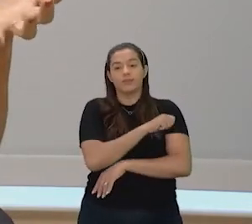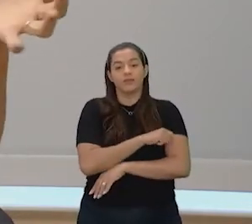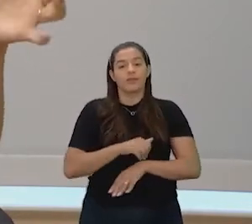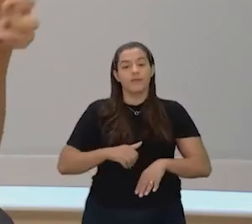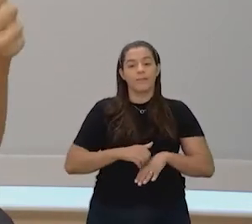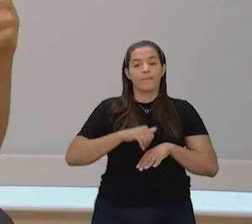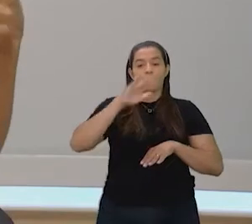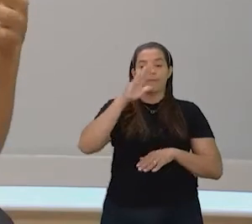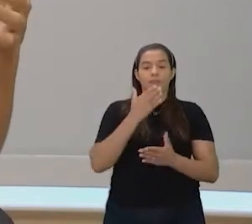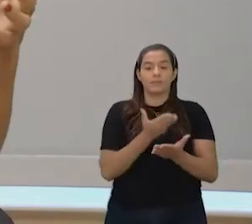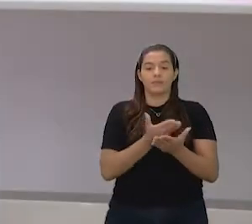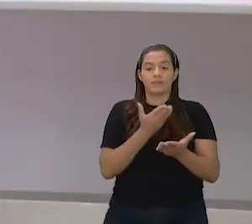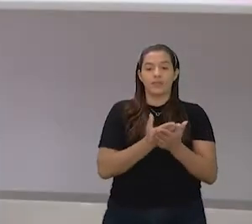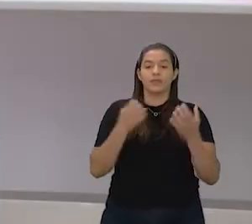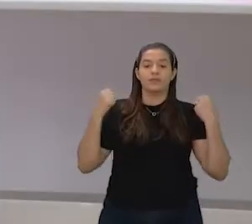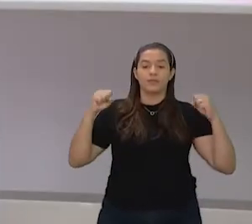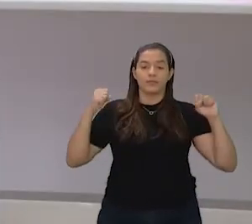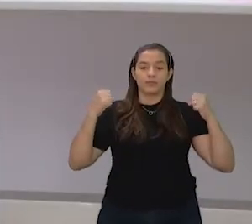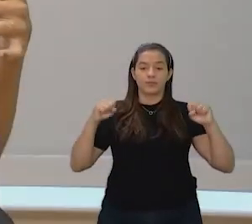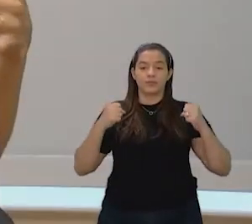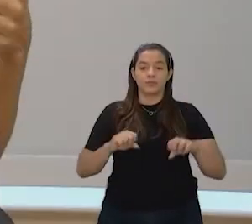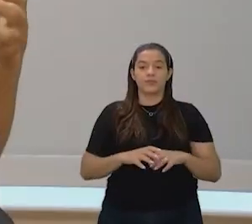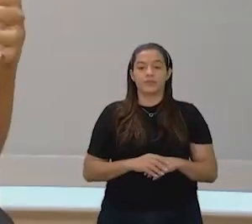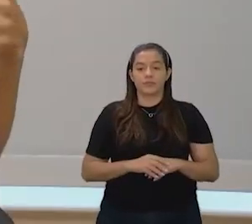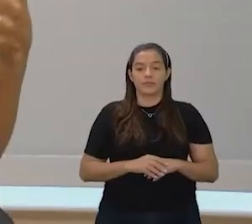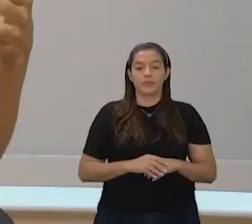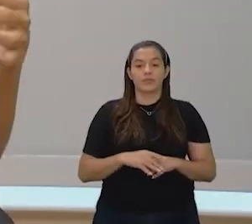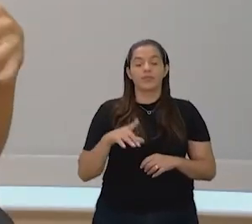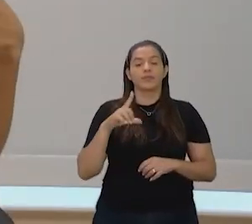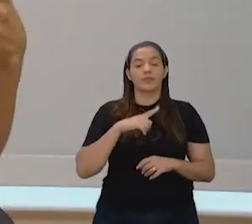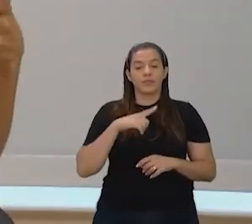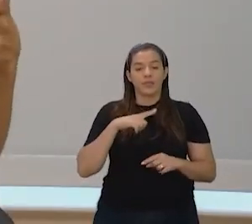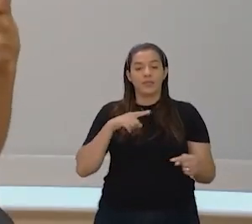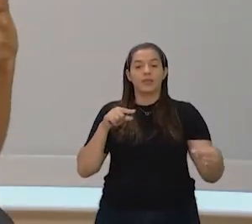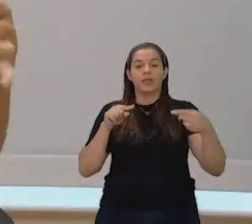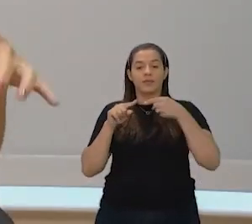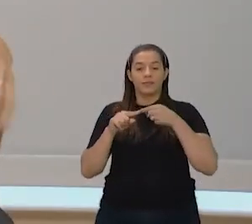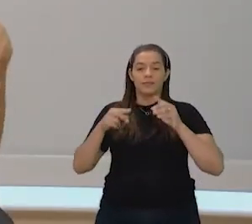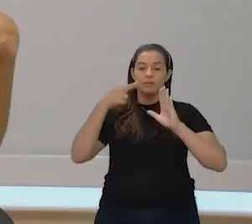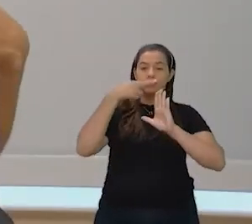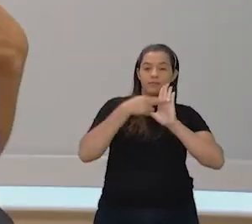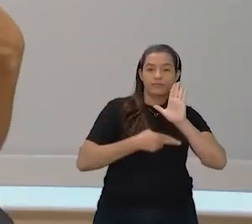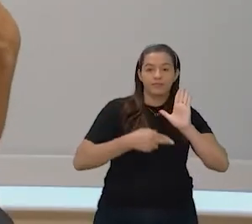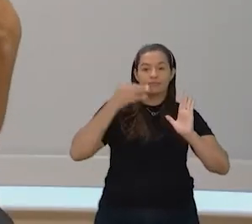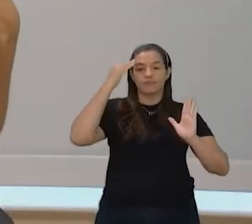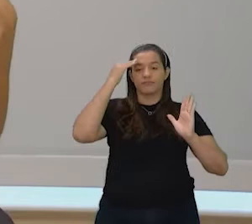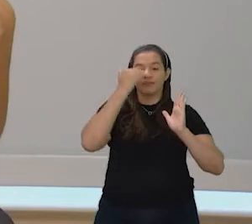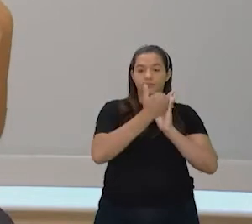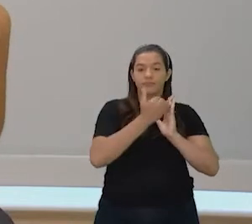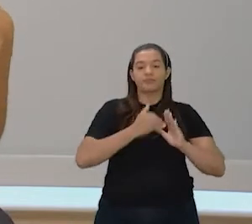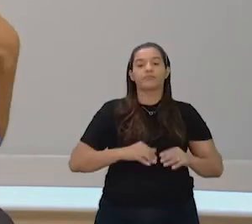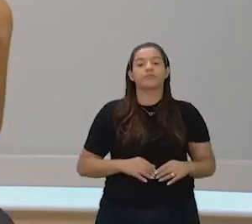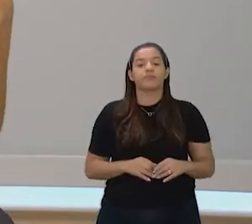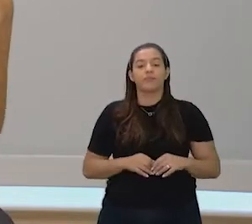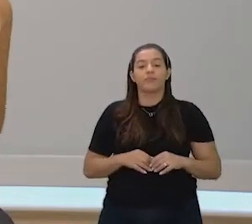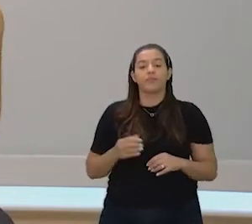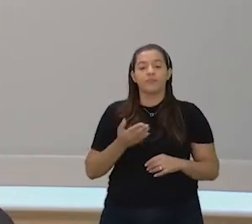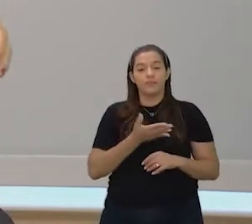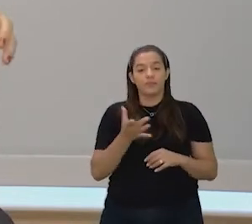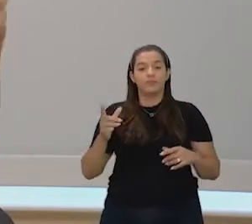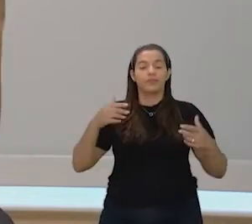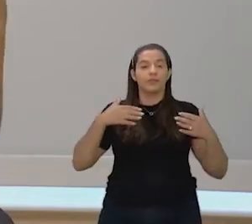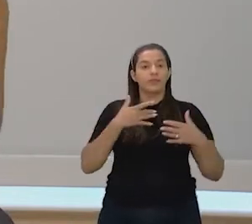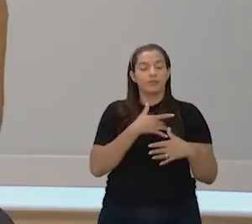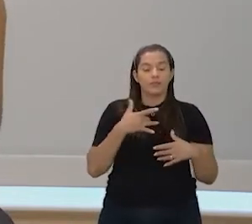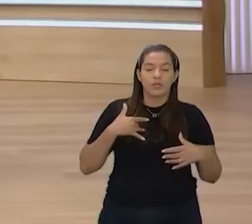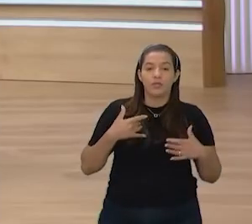educação física. É isso. Porque tem a ver com disciplina, tem a ver com você estar bem consigo